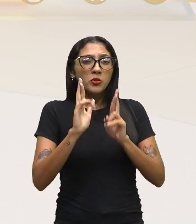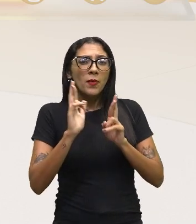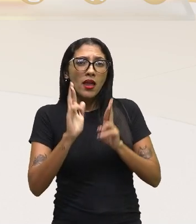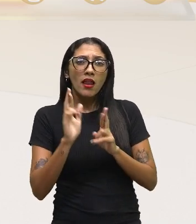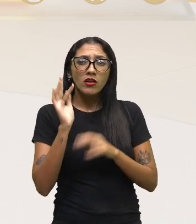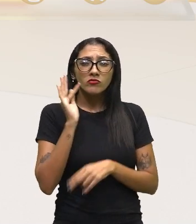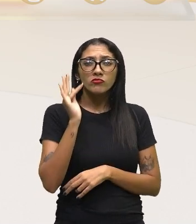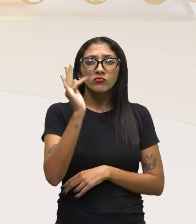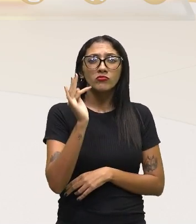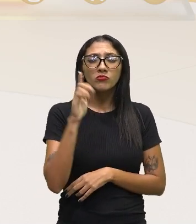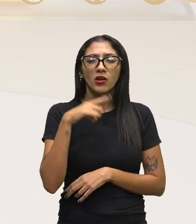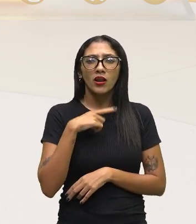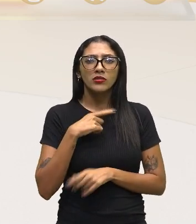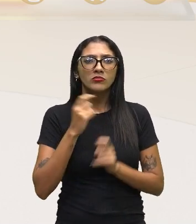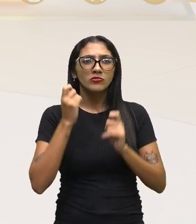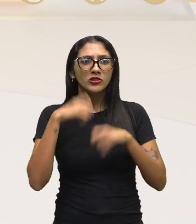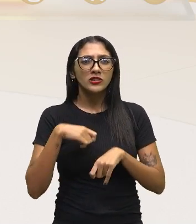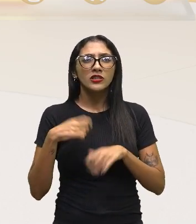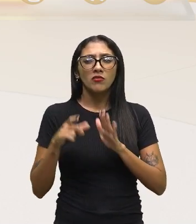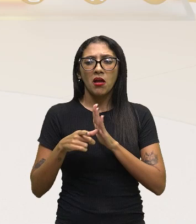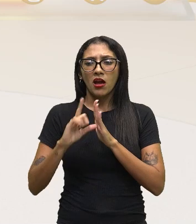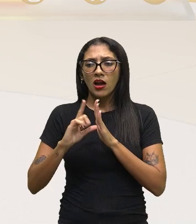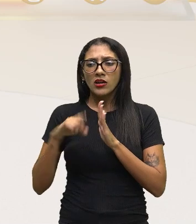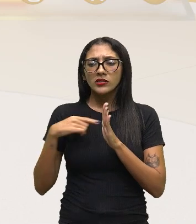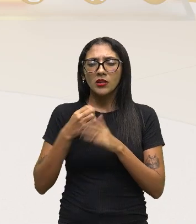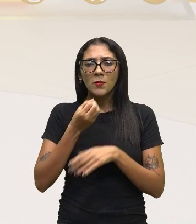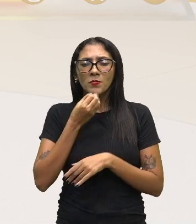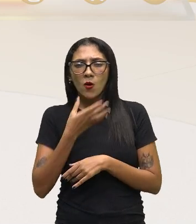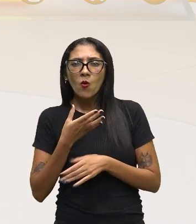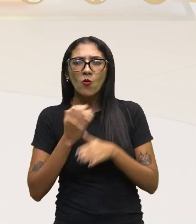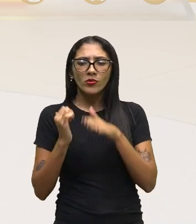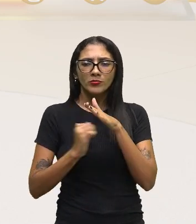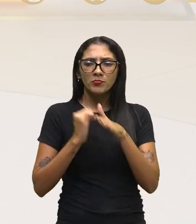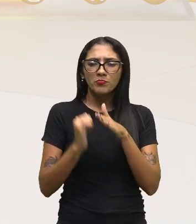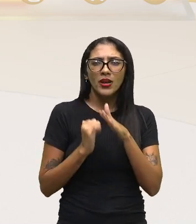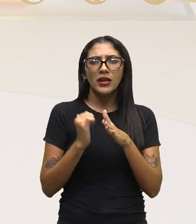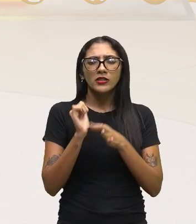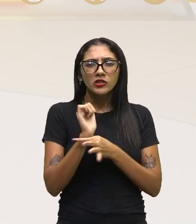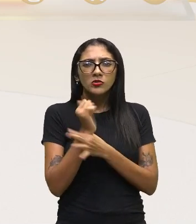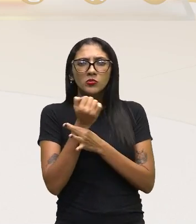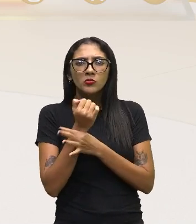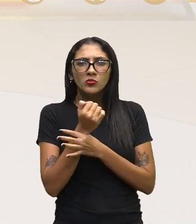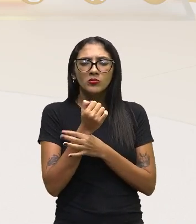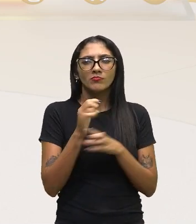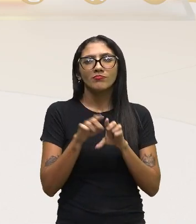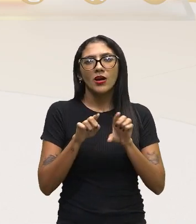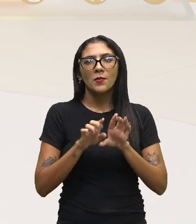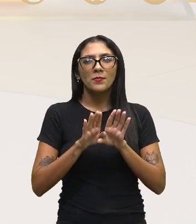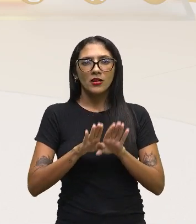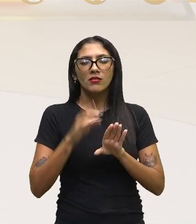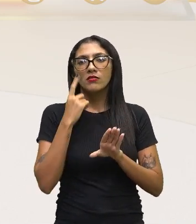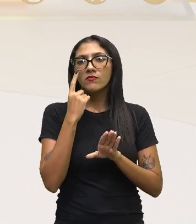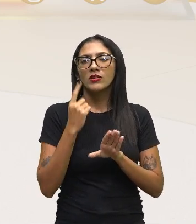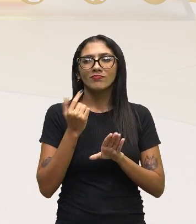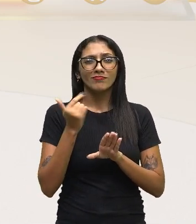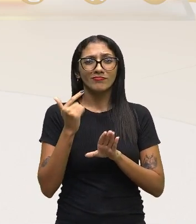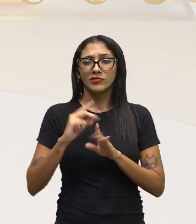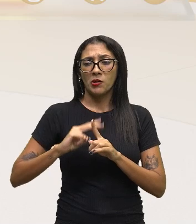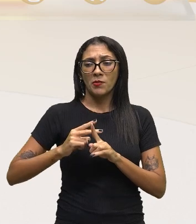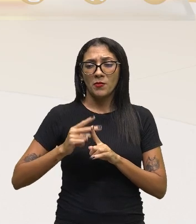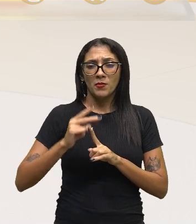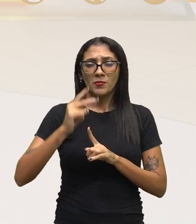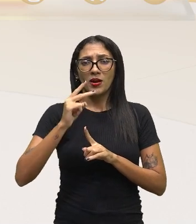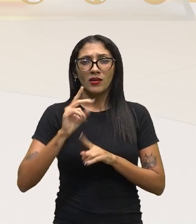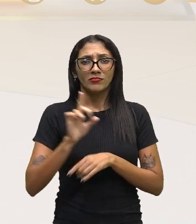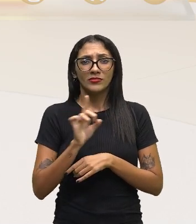é uma ação que era boa, é de uma empresa que eu confio, mas se você vê que não está dando certo, que